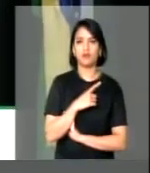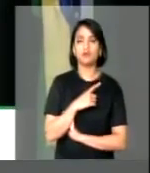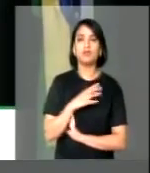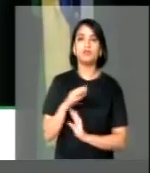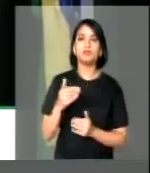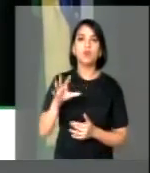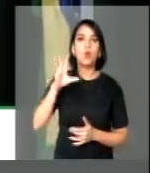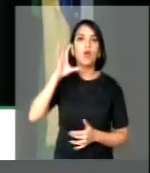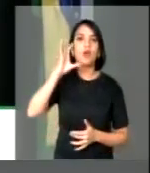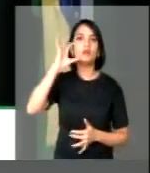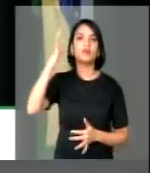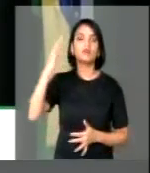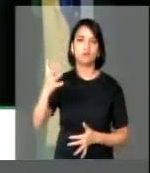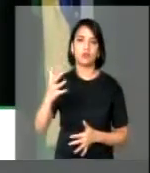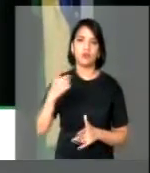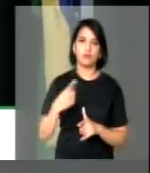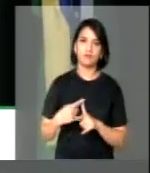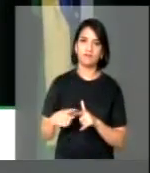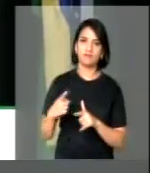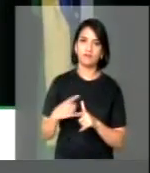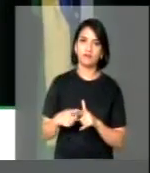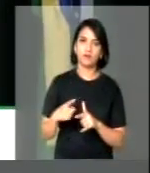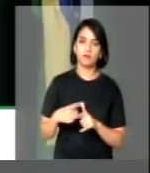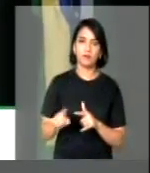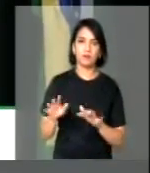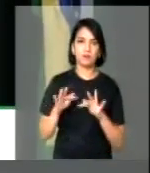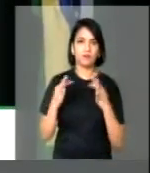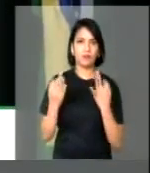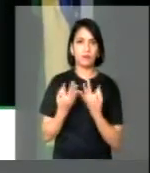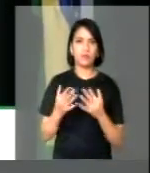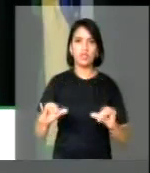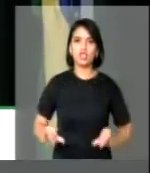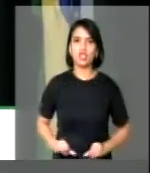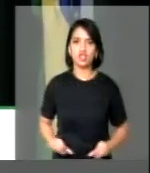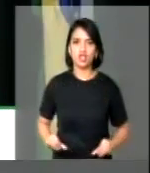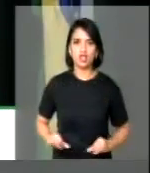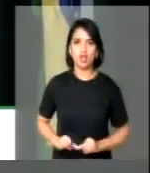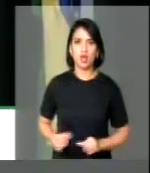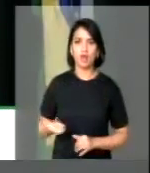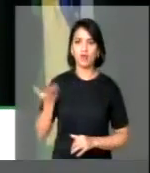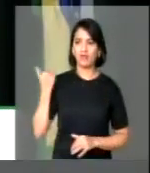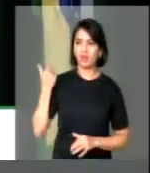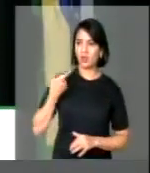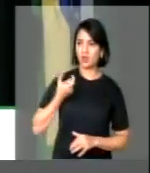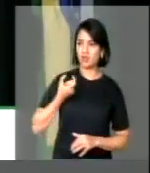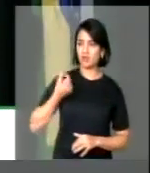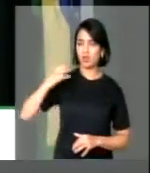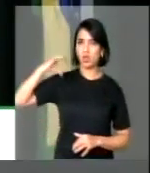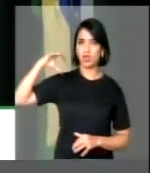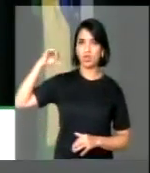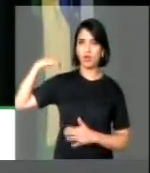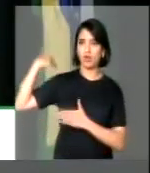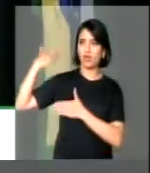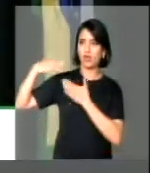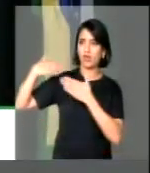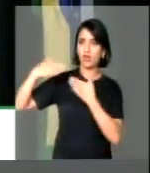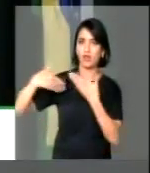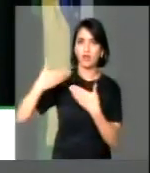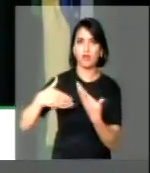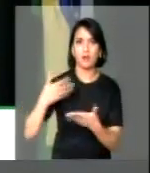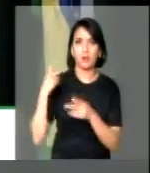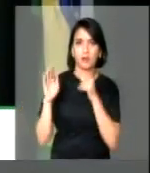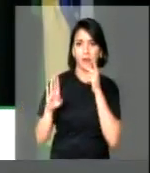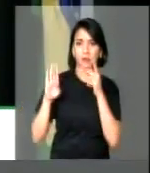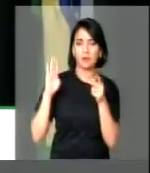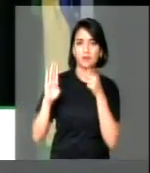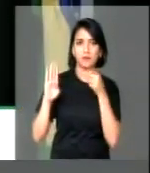resolva o caso dessas famílias que sofrem desde 2009 com promessas que se sucedem